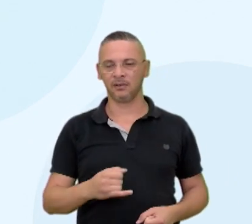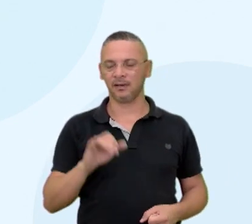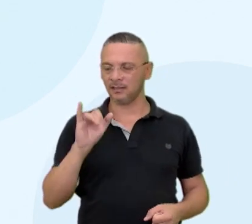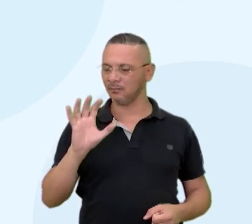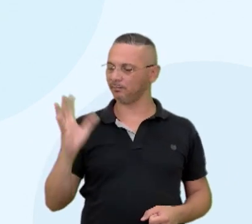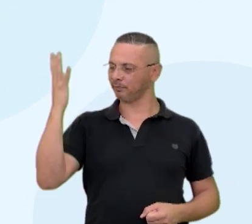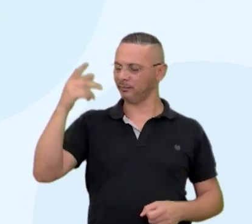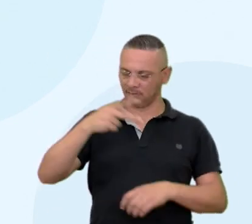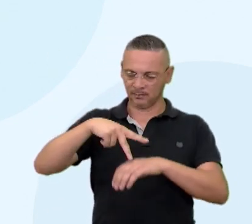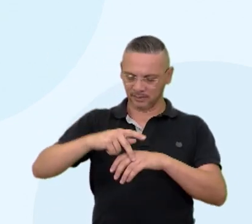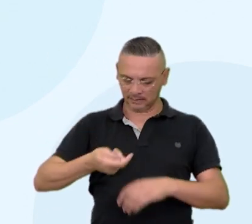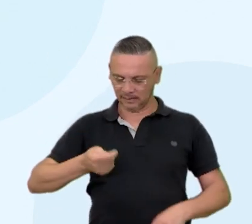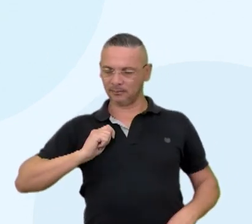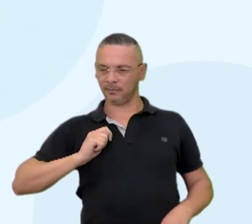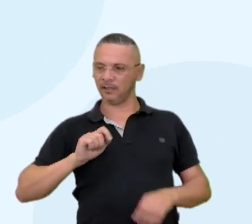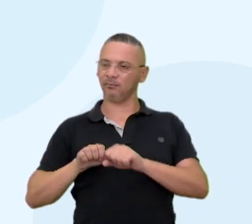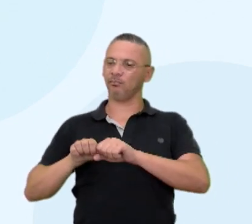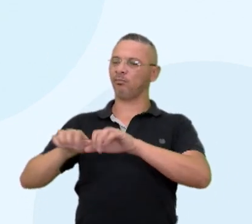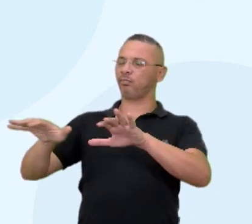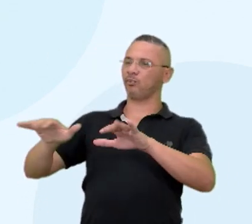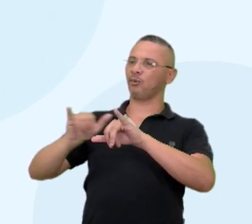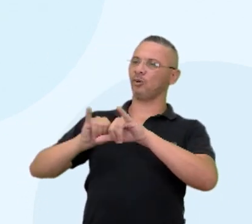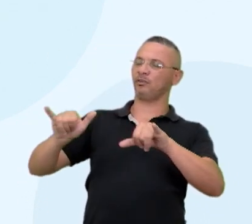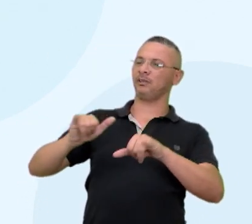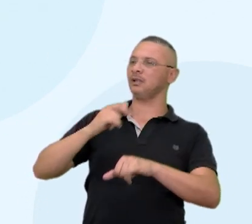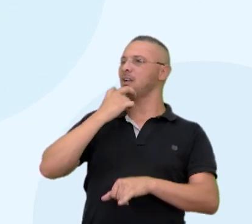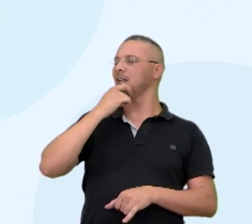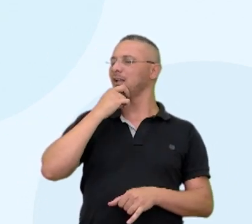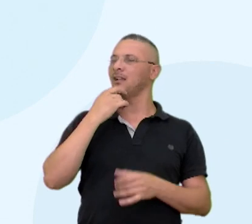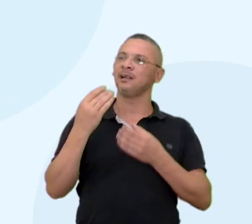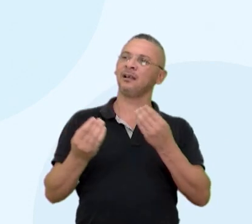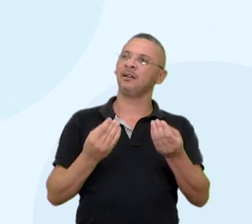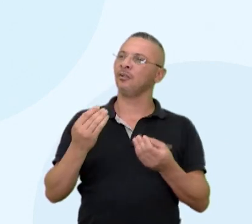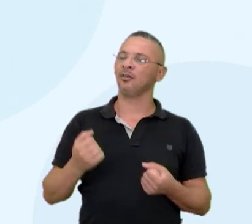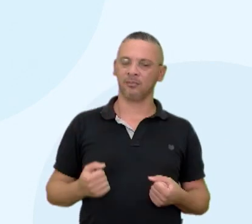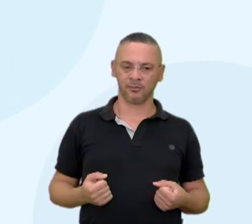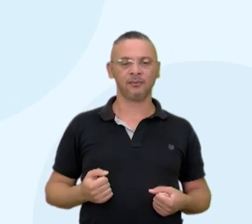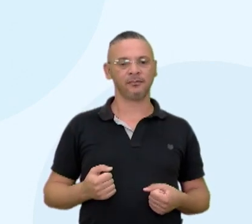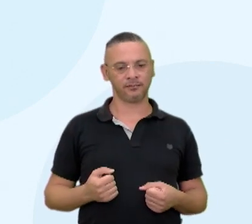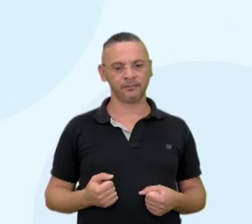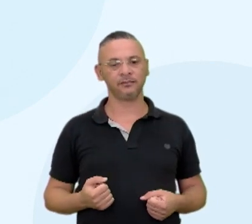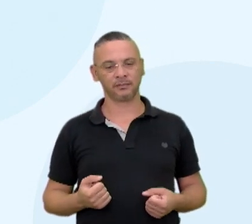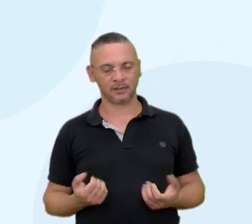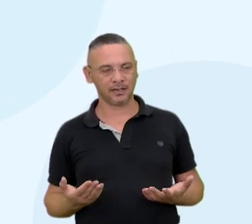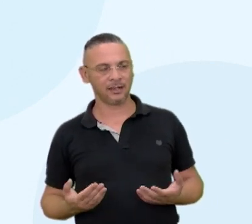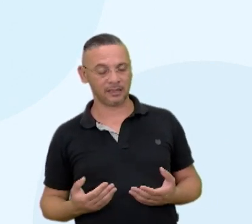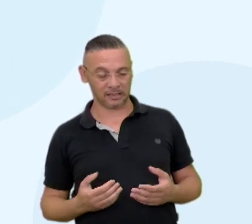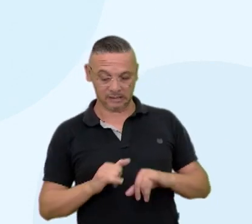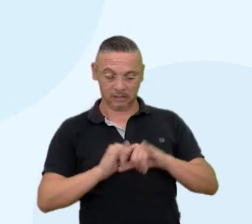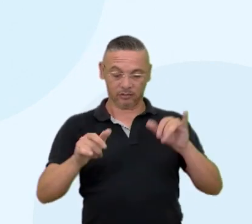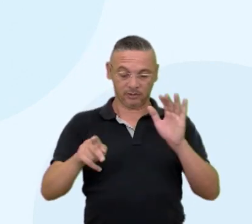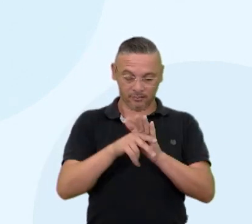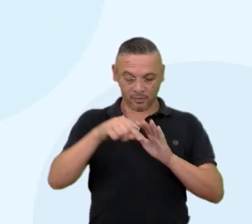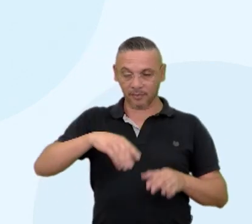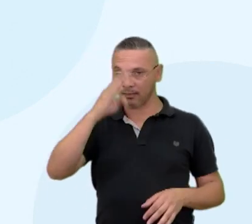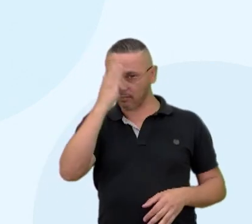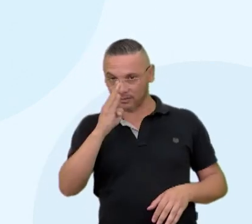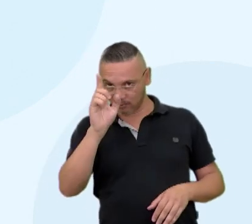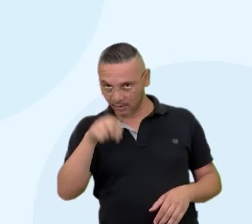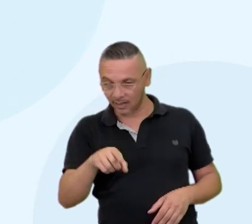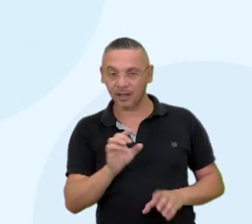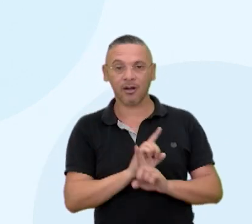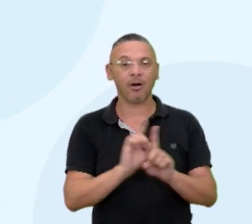verdade algumas perguntas. Qual é a importância de comparar as notícias internacionais que nos cercam com